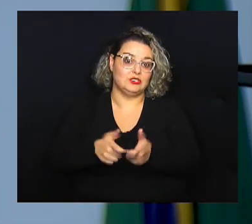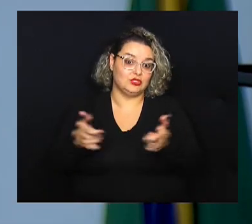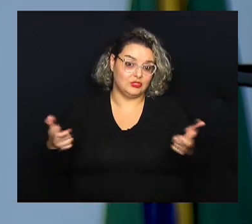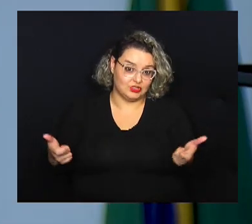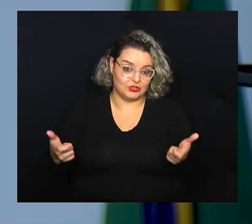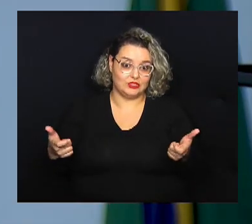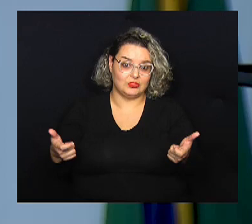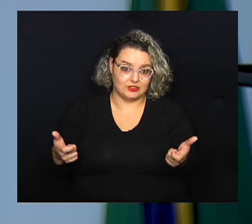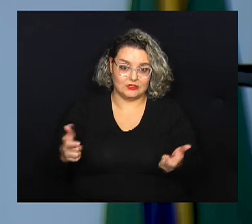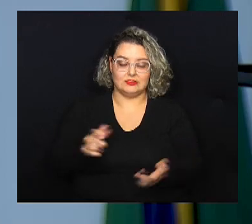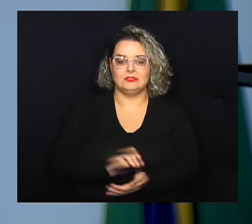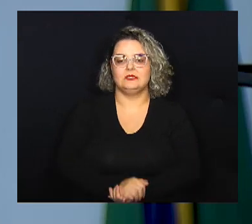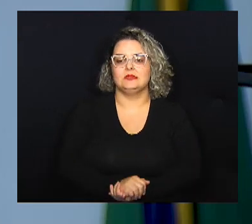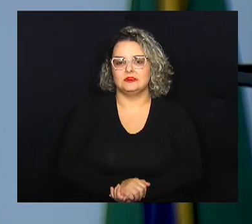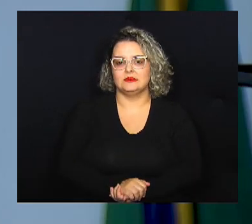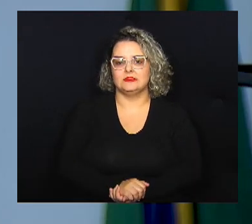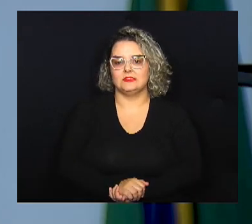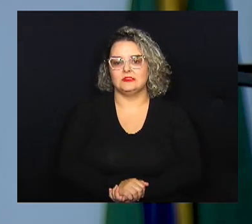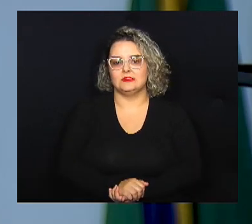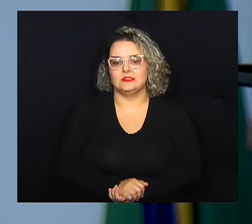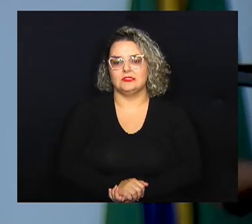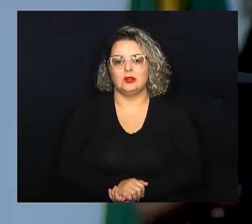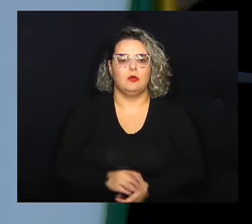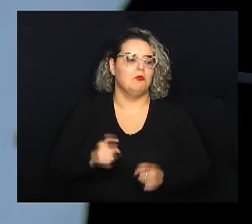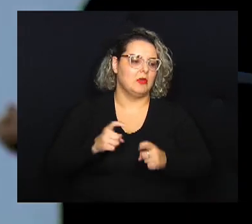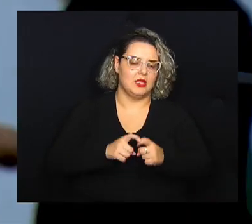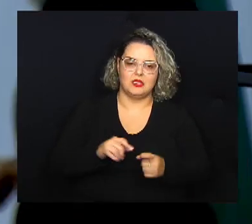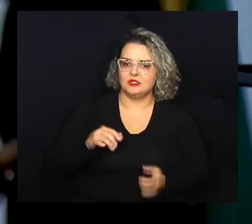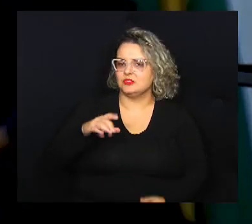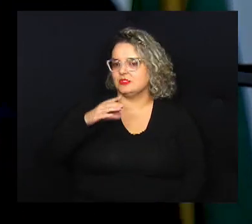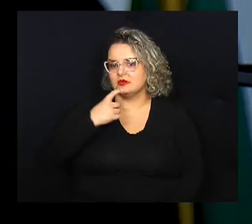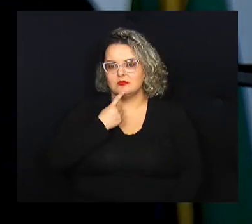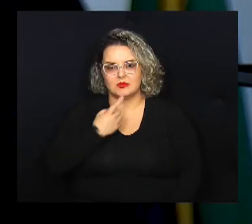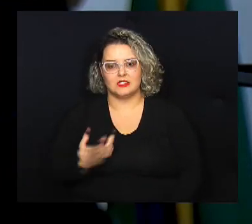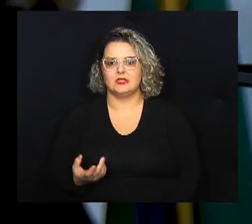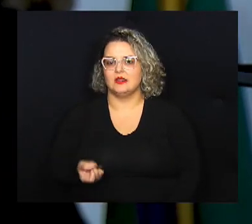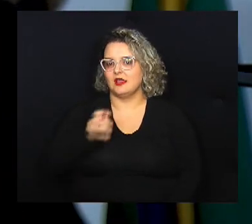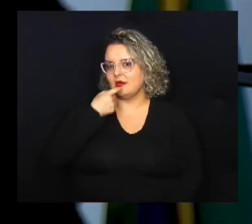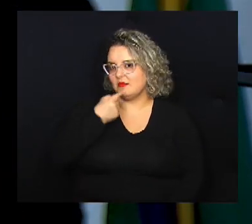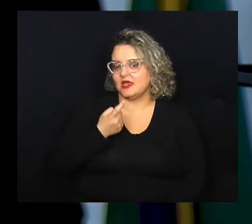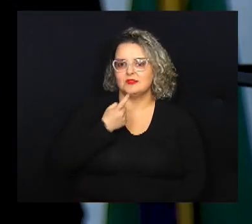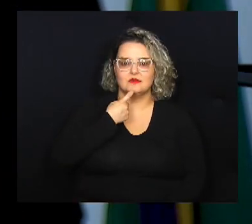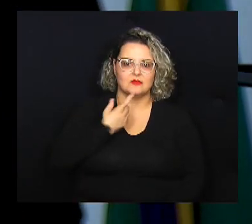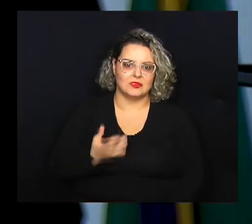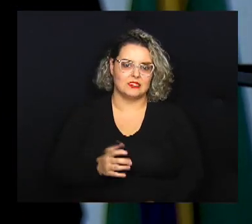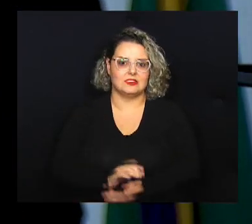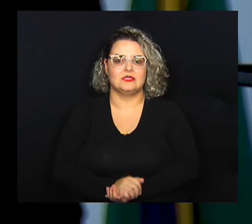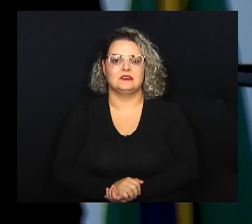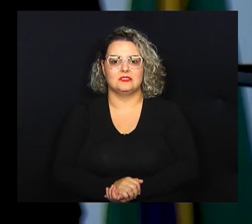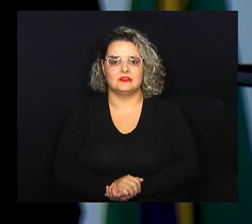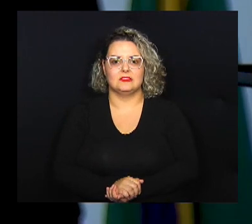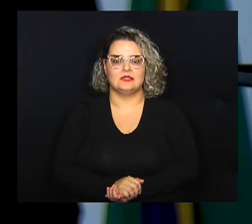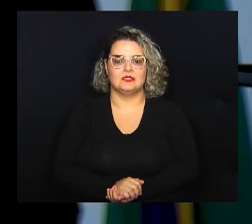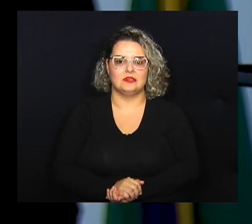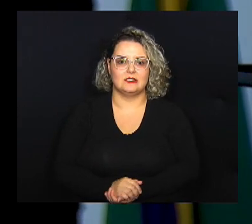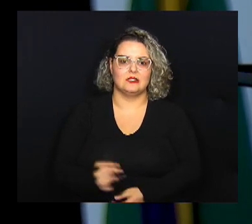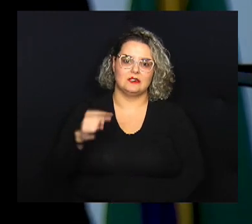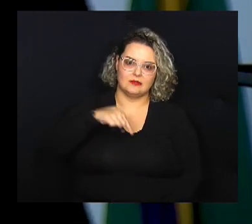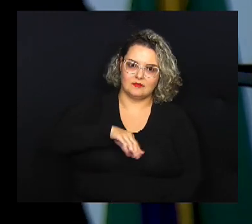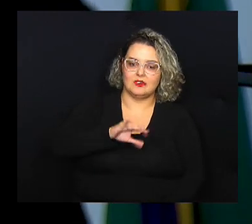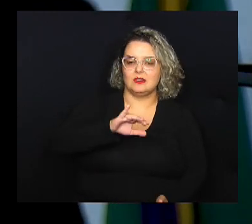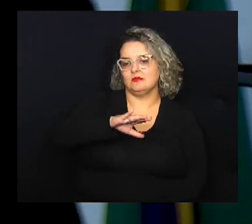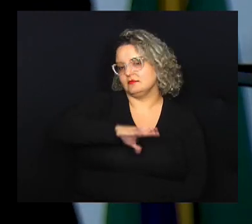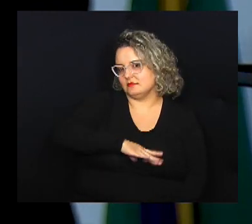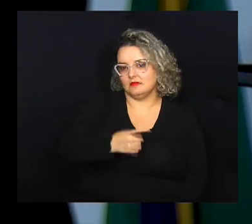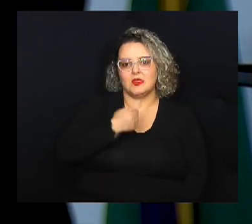grande que tinha. Então, médico era Campinas, compra era Campinas, remédio era Campinas. E eu vinha muito para Campinas com meus pais, eu